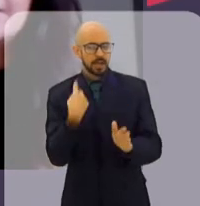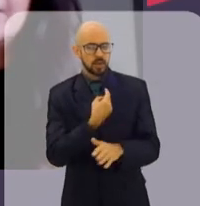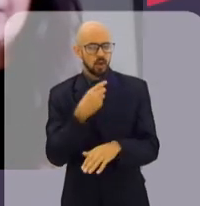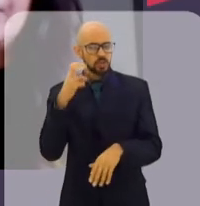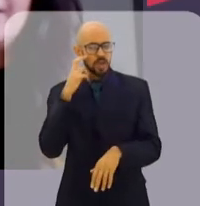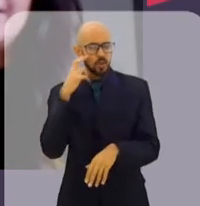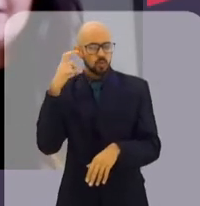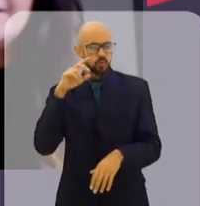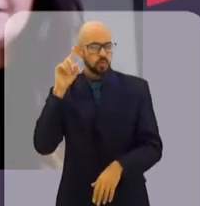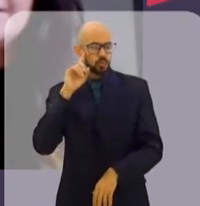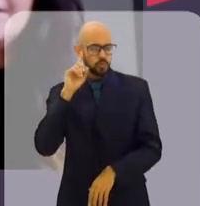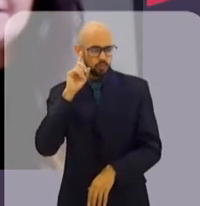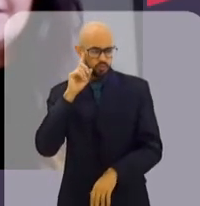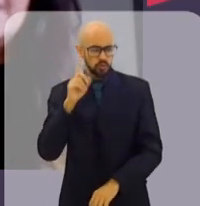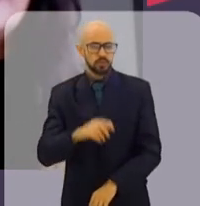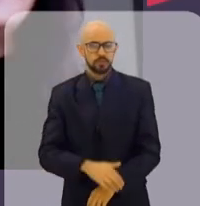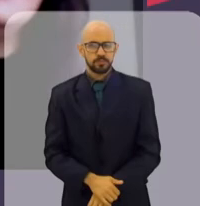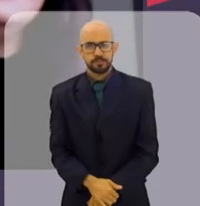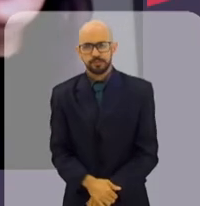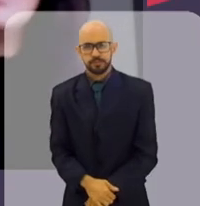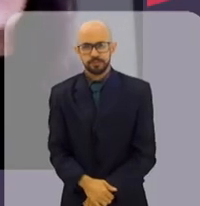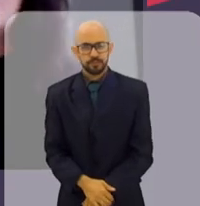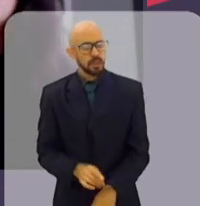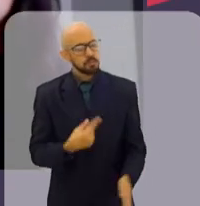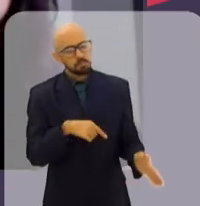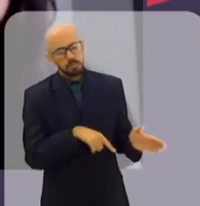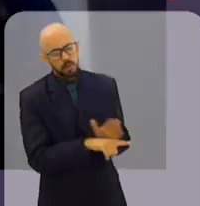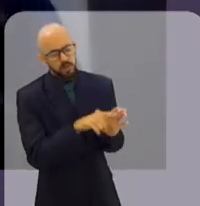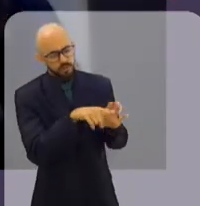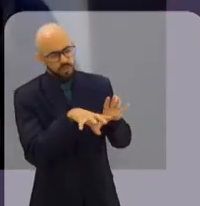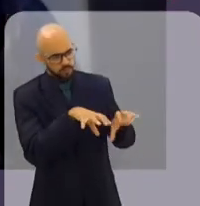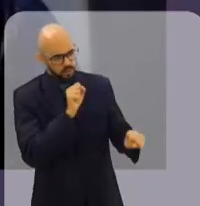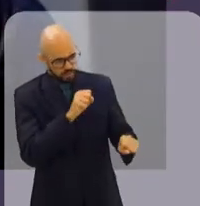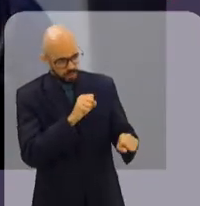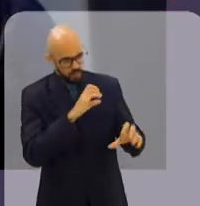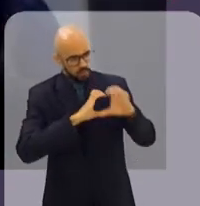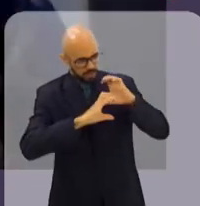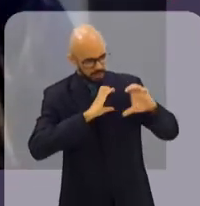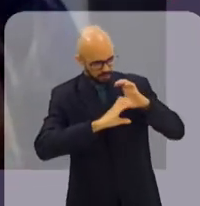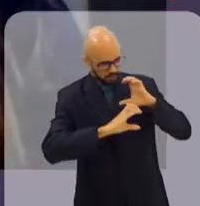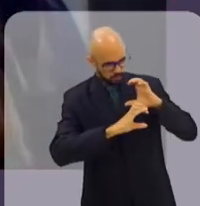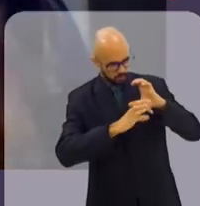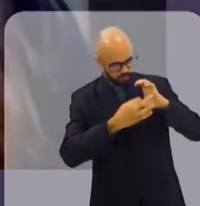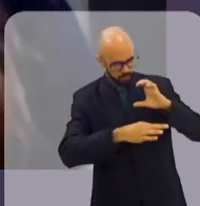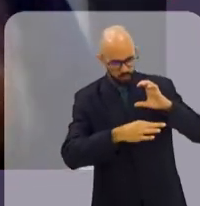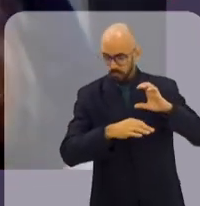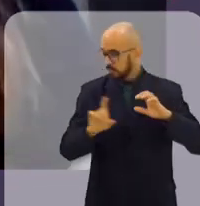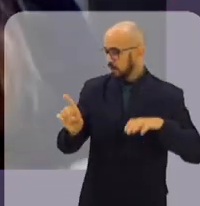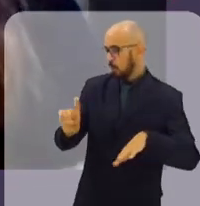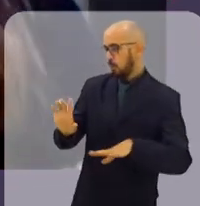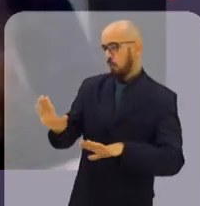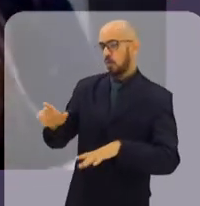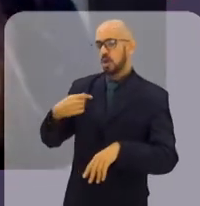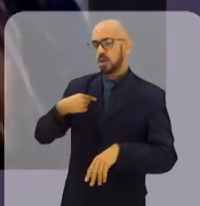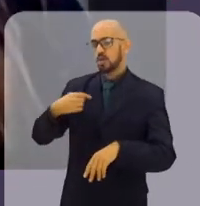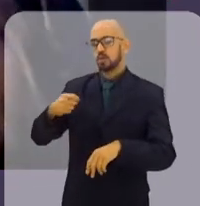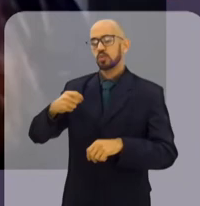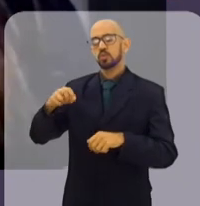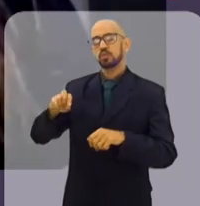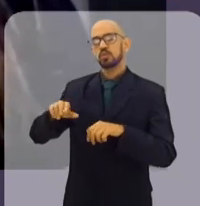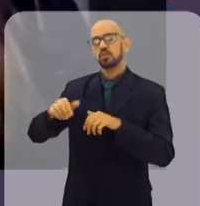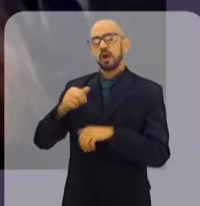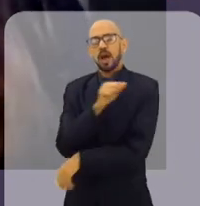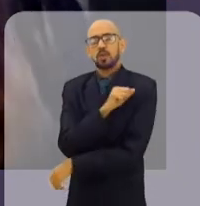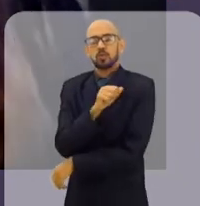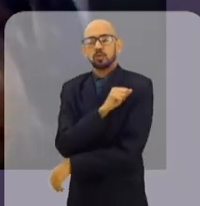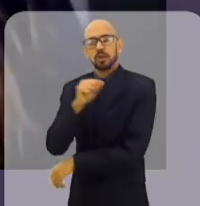é em comunicação também? Não, eu sou da filosofia, sou mestrando em filosofia, mas nós somos um projeto